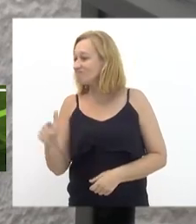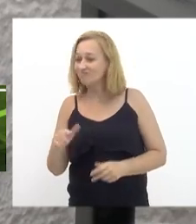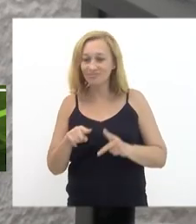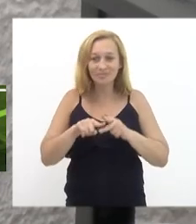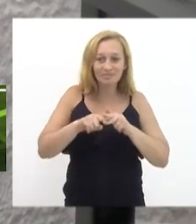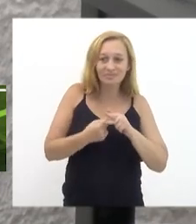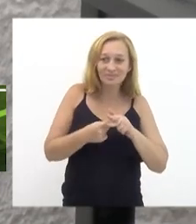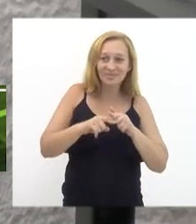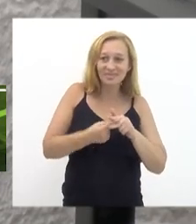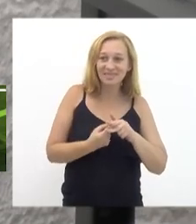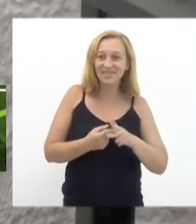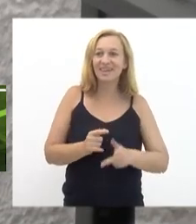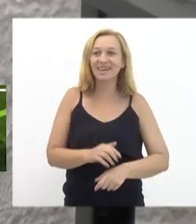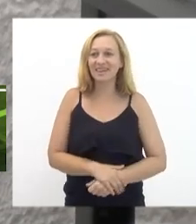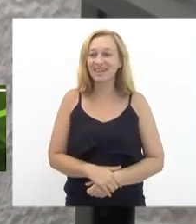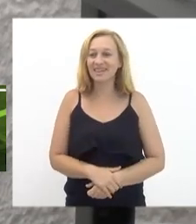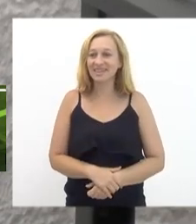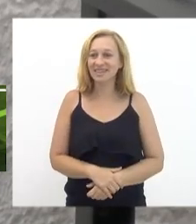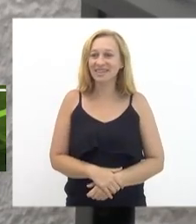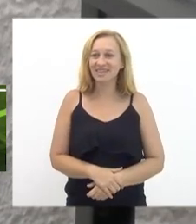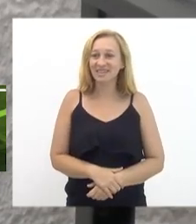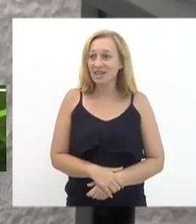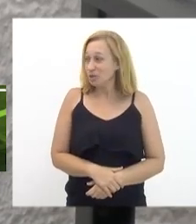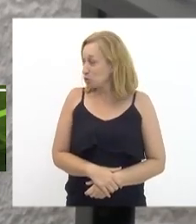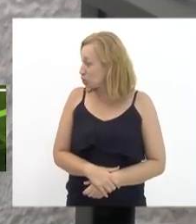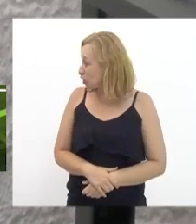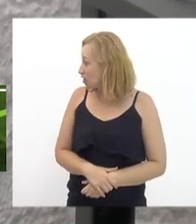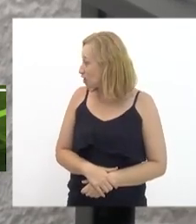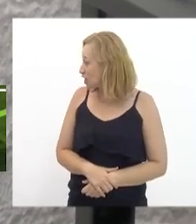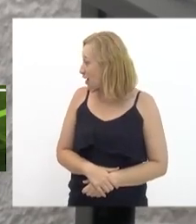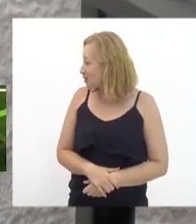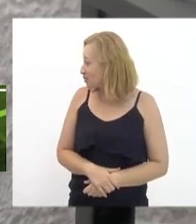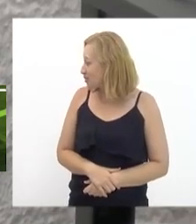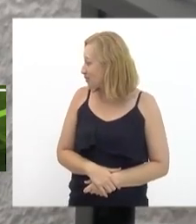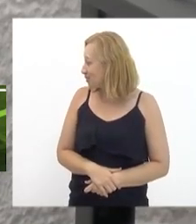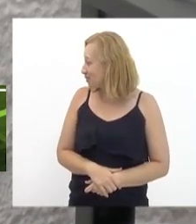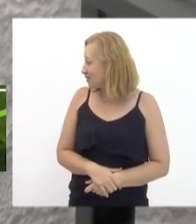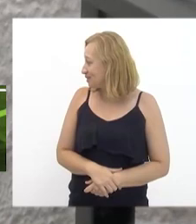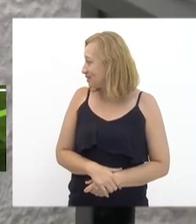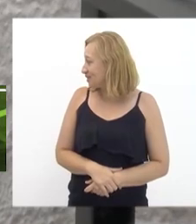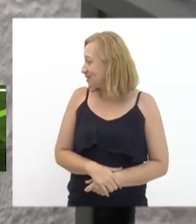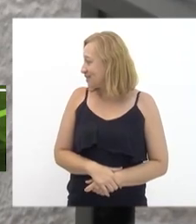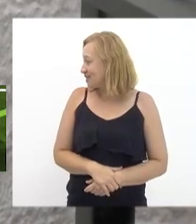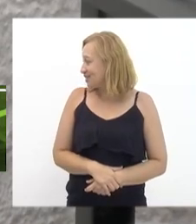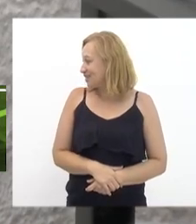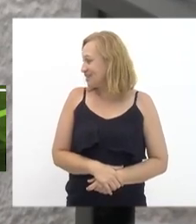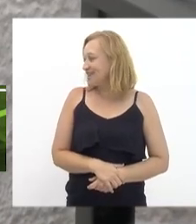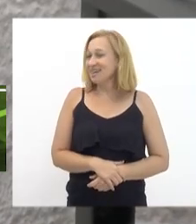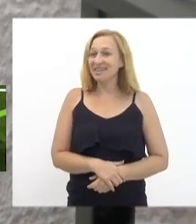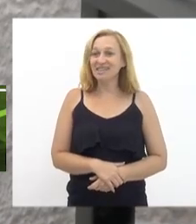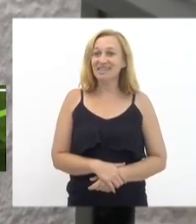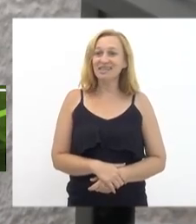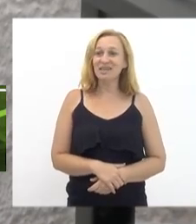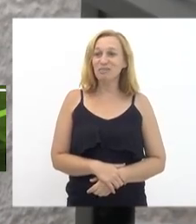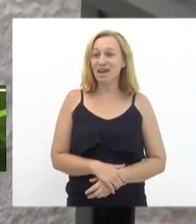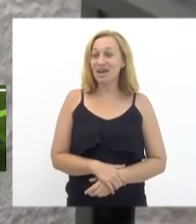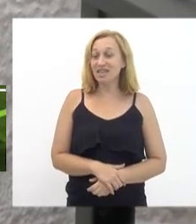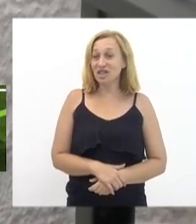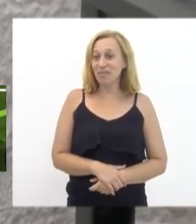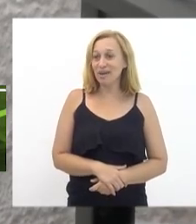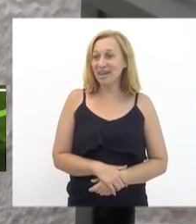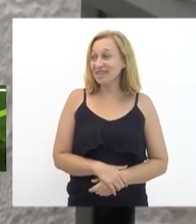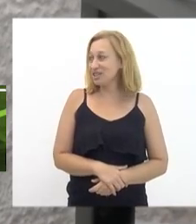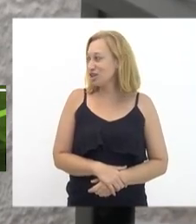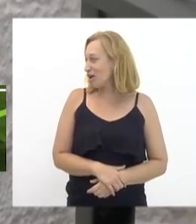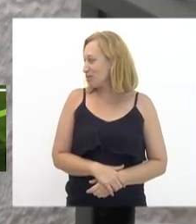a regulamentação e permite-se que a secretaria tivesse todas as atividades por exemplo da Secretaria das cidades